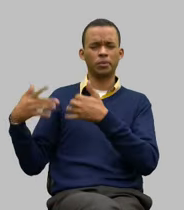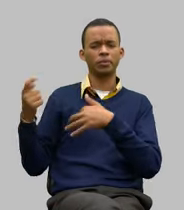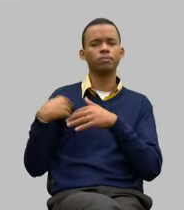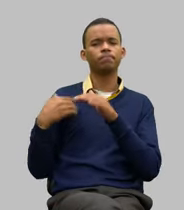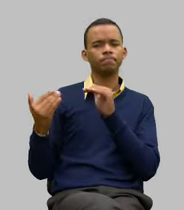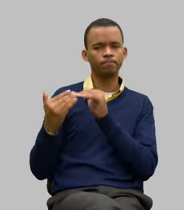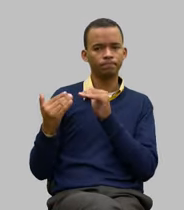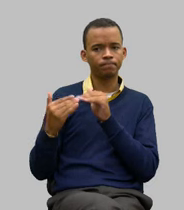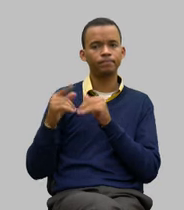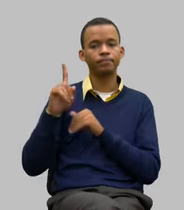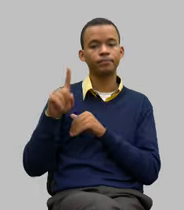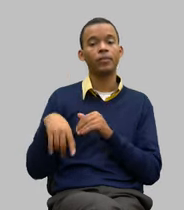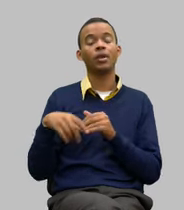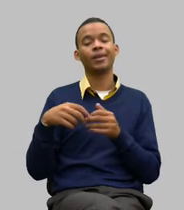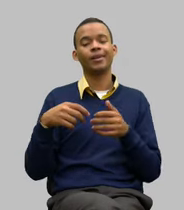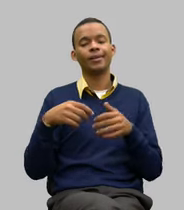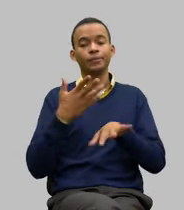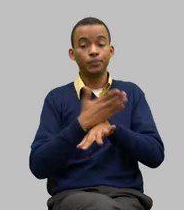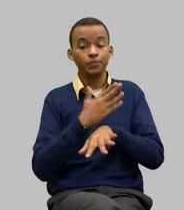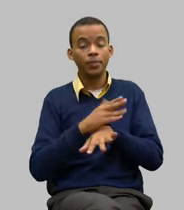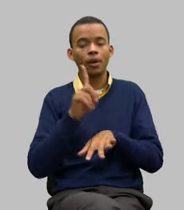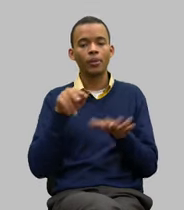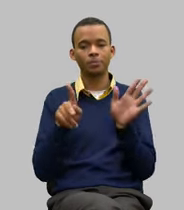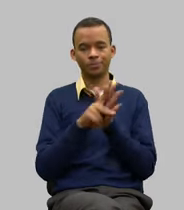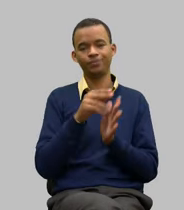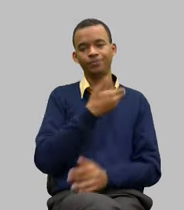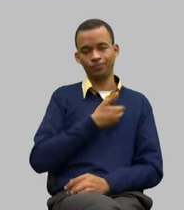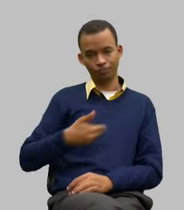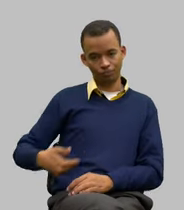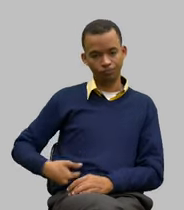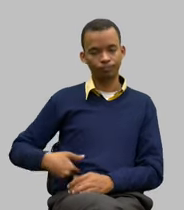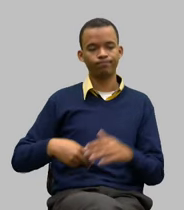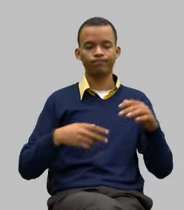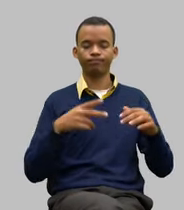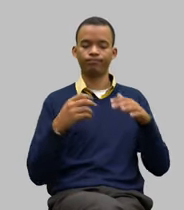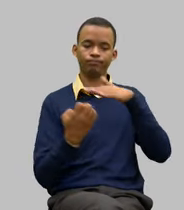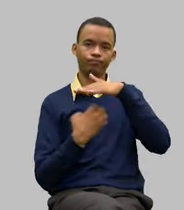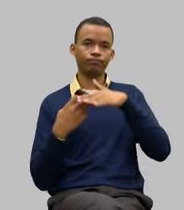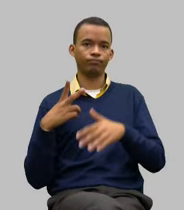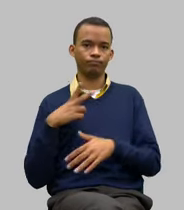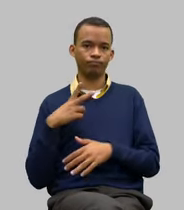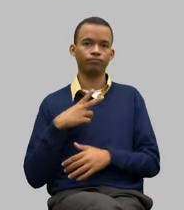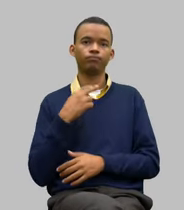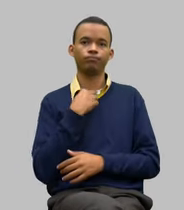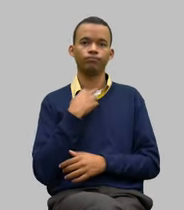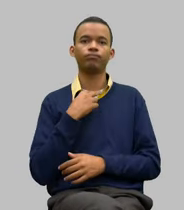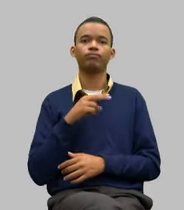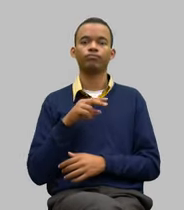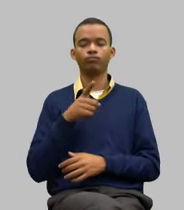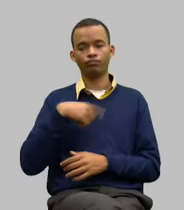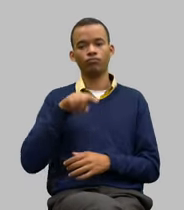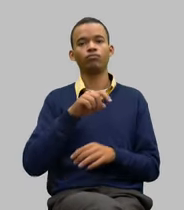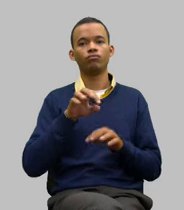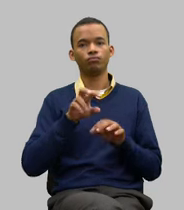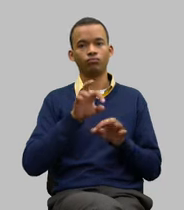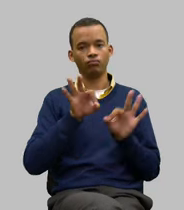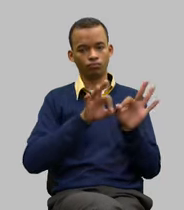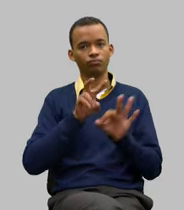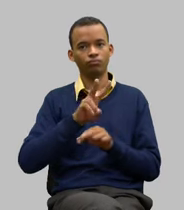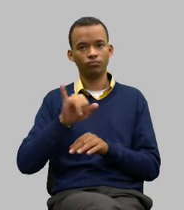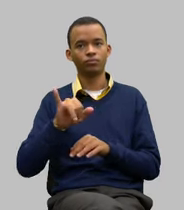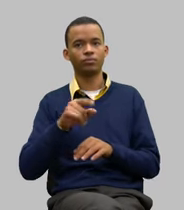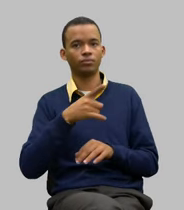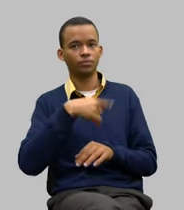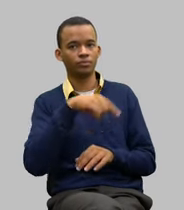atividades típicas de estado que não podem ser exercidas pelo particular isso não vai acontecer Ok espero que a Gisele tenha